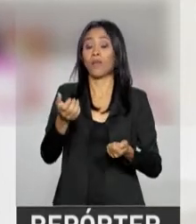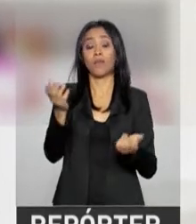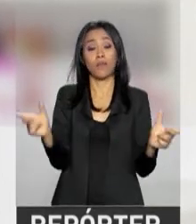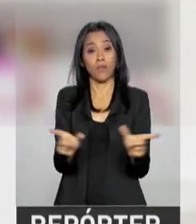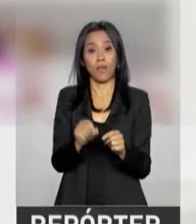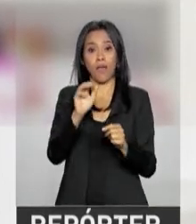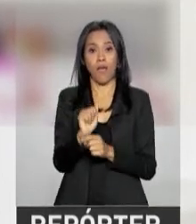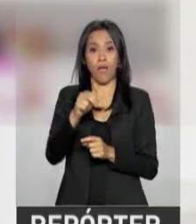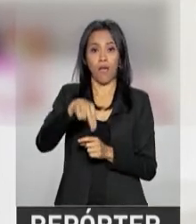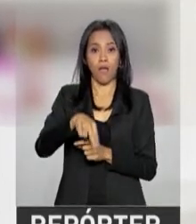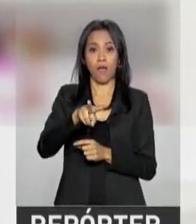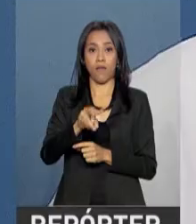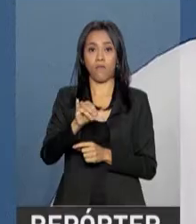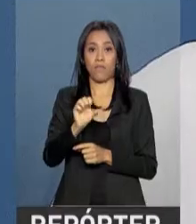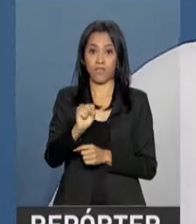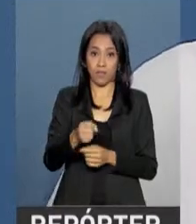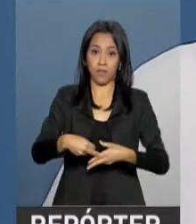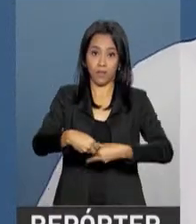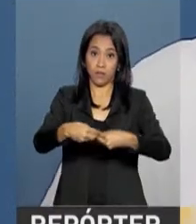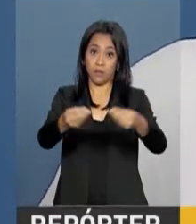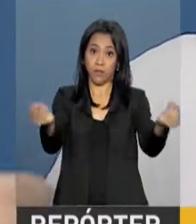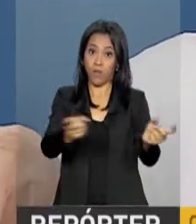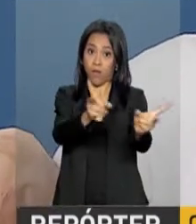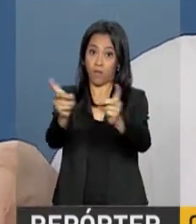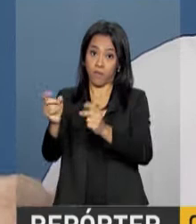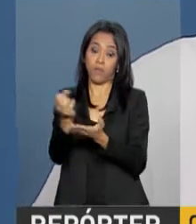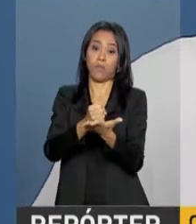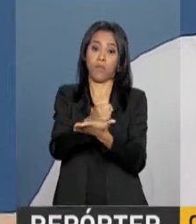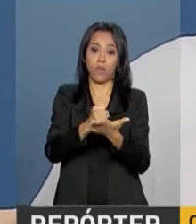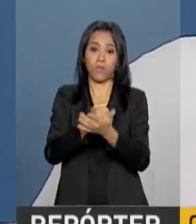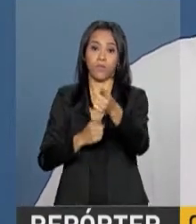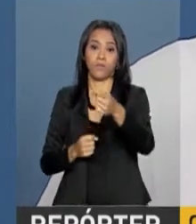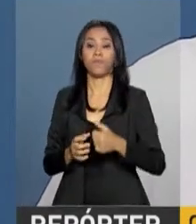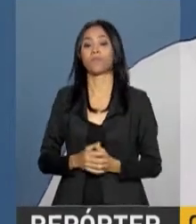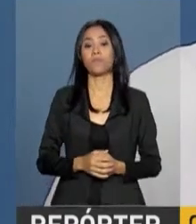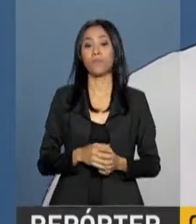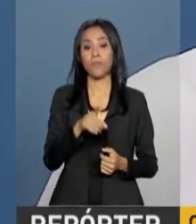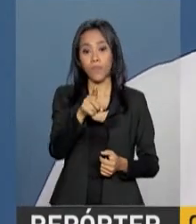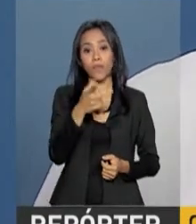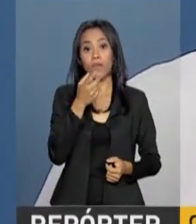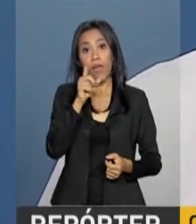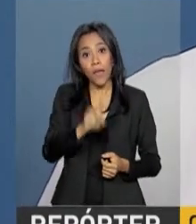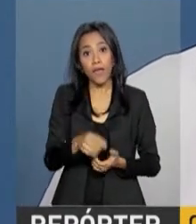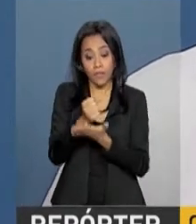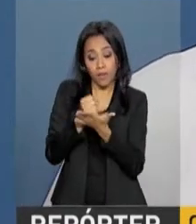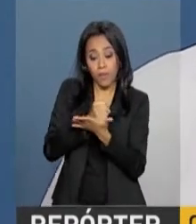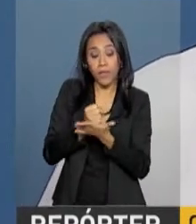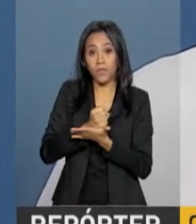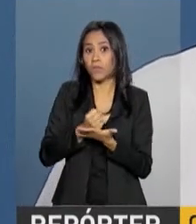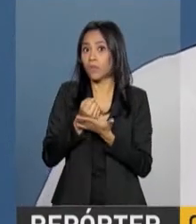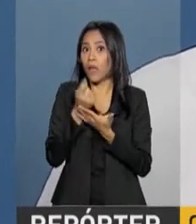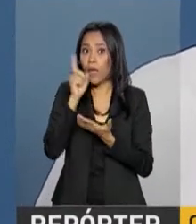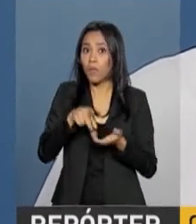comercialização do creme liso nab smov veio como uma verdadeira dádiva para esses pacientes porque é